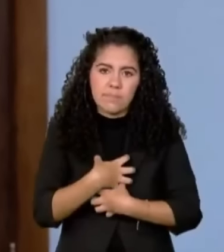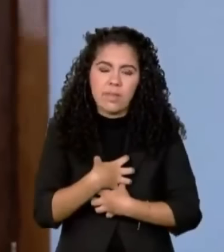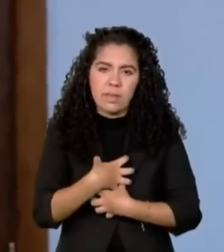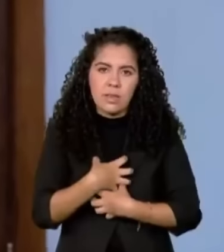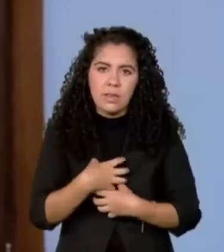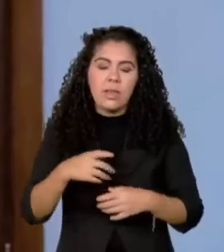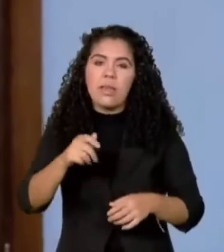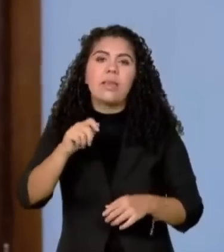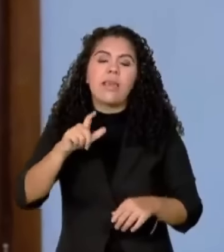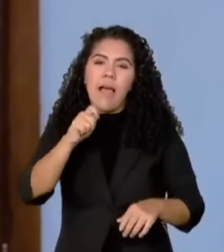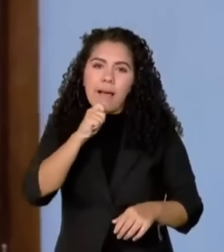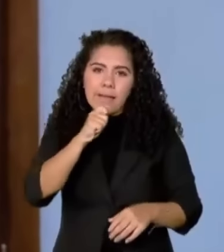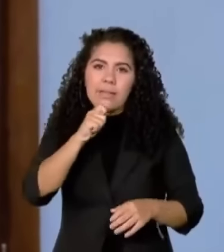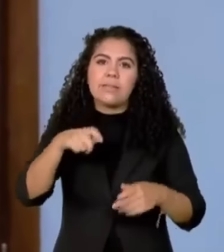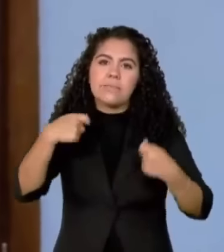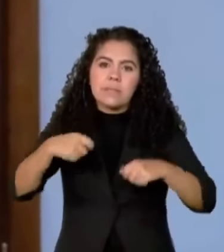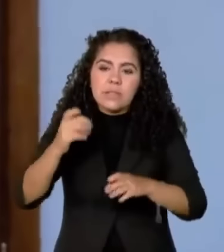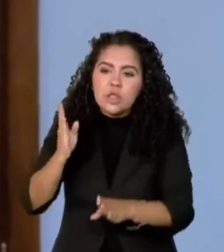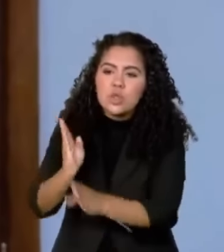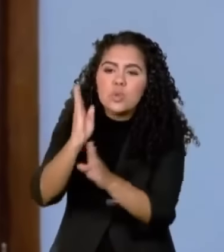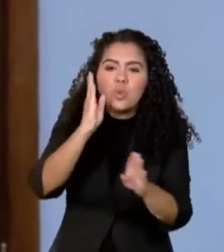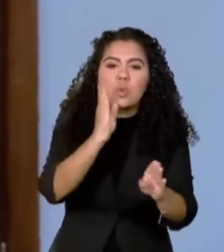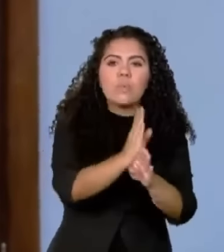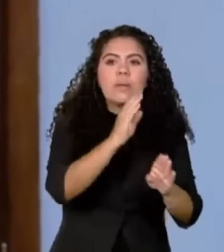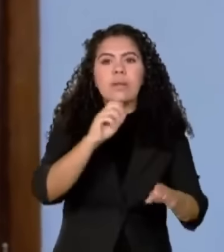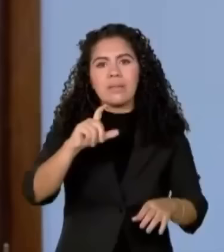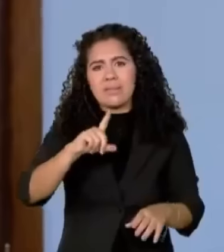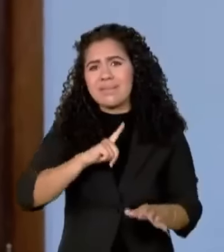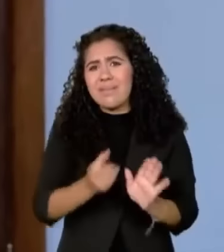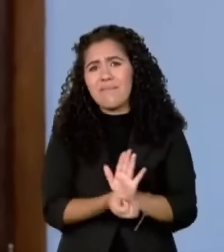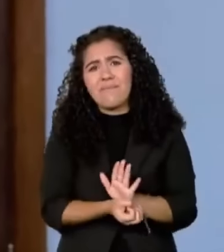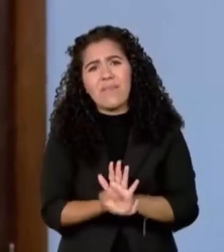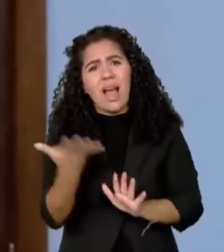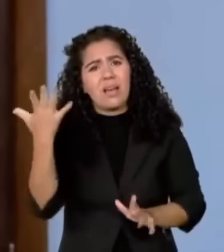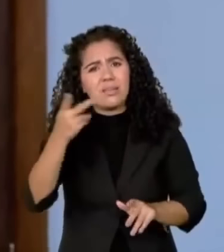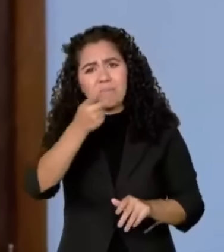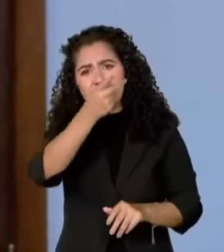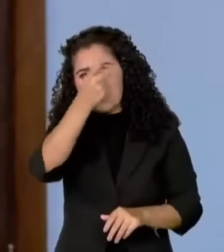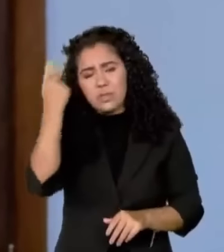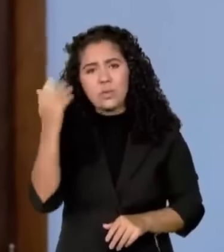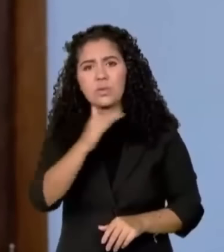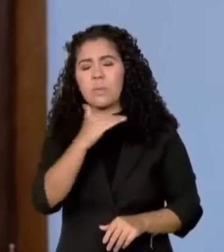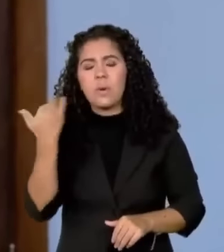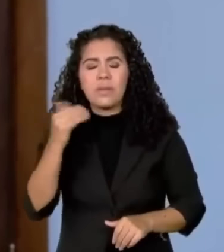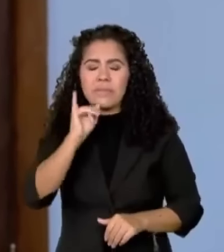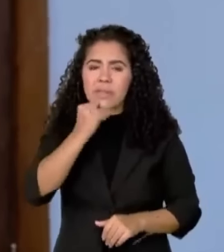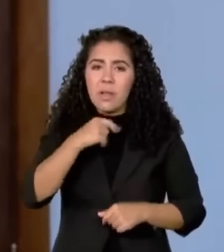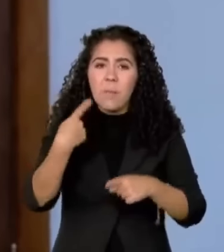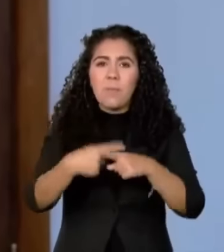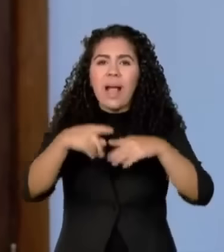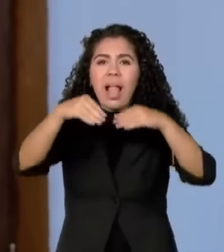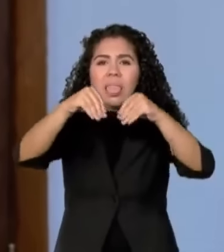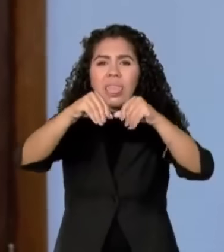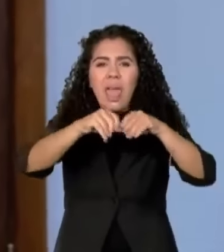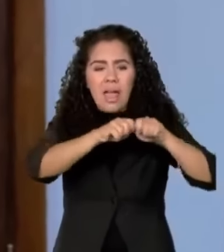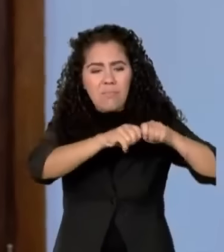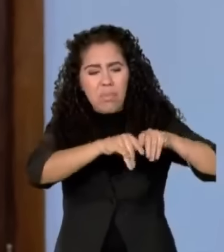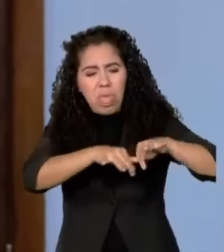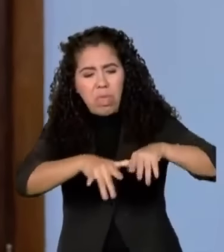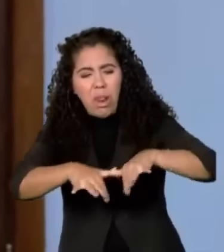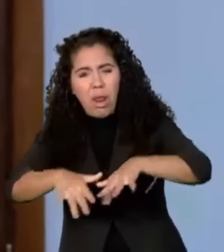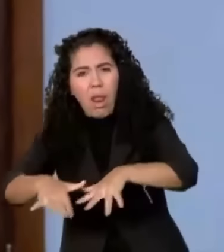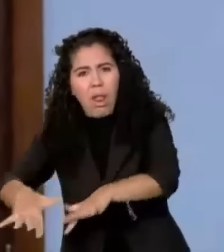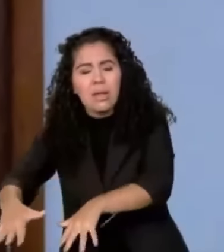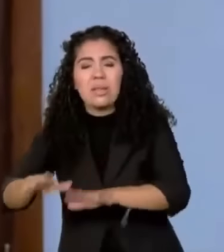que ainda não foram registradas e que serão muitas, infelizmente, por conta de deslizamentos e de pessoas que estão há